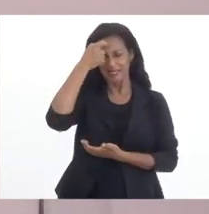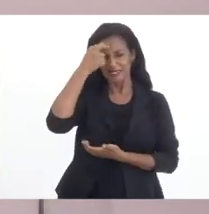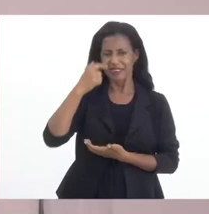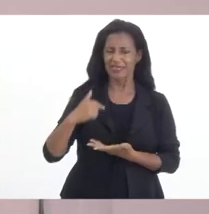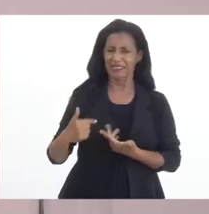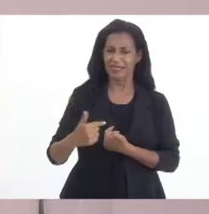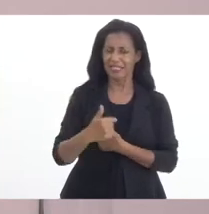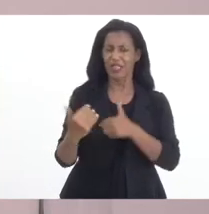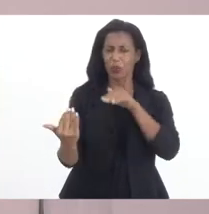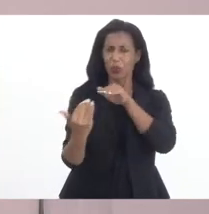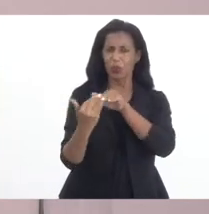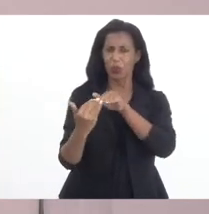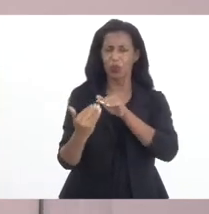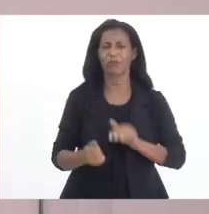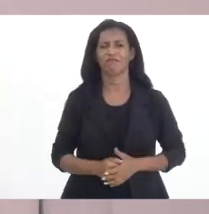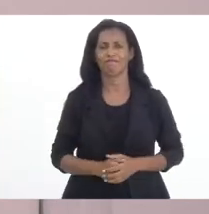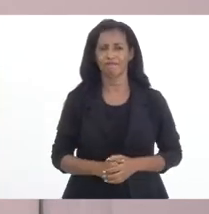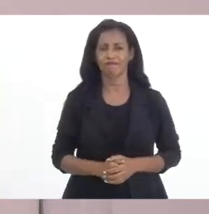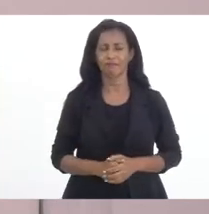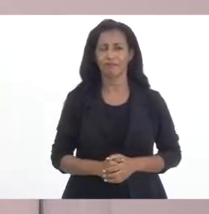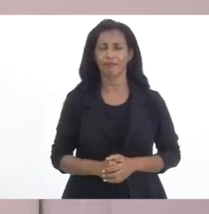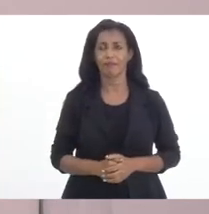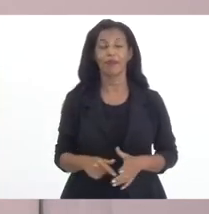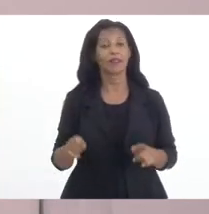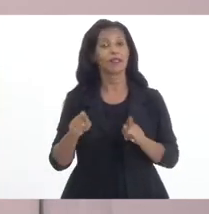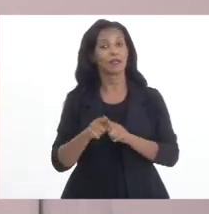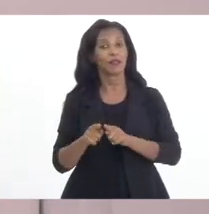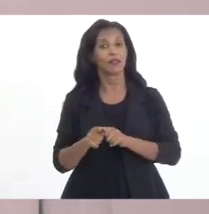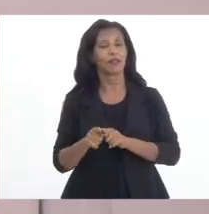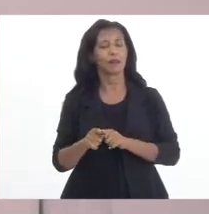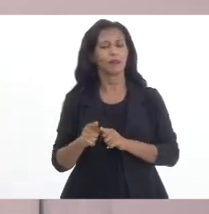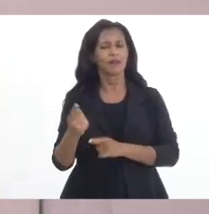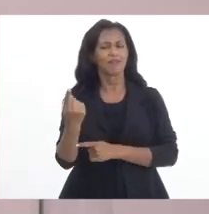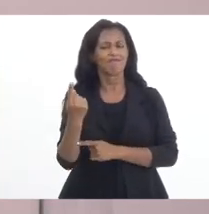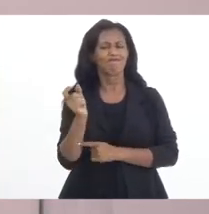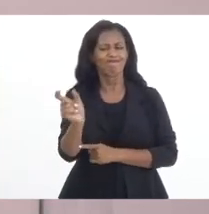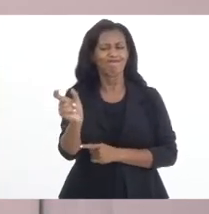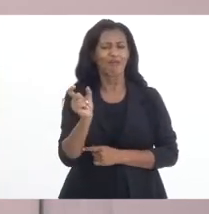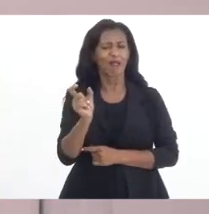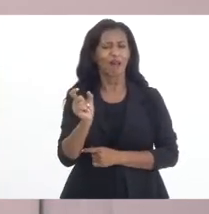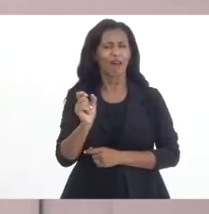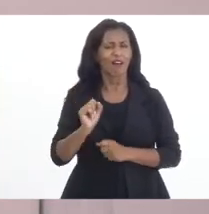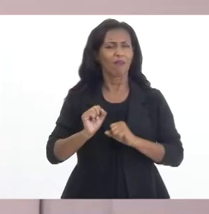Lucinha, eu concordo com eles. E, inclusive, um que é o mais forte